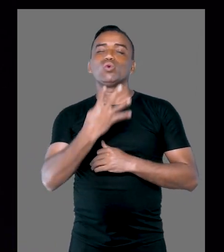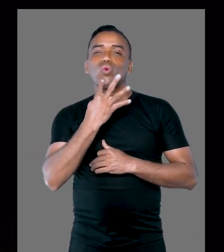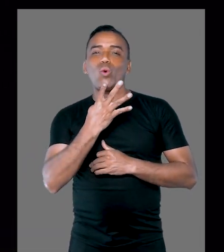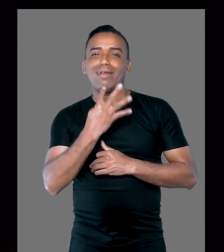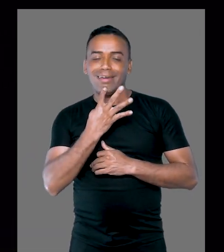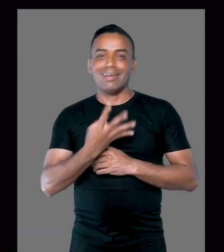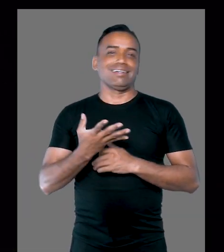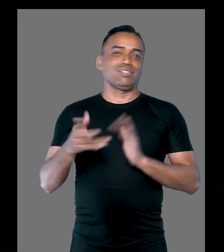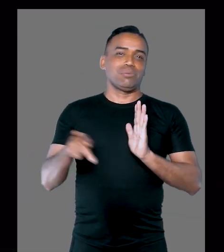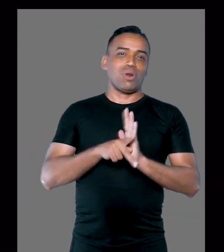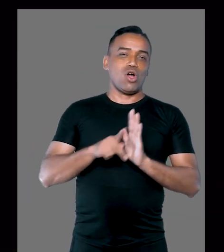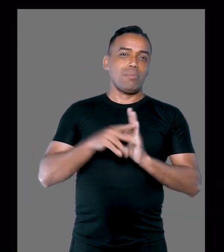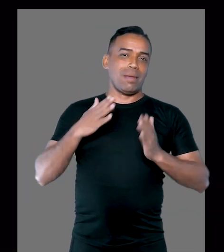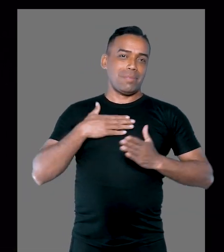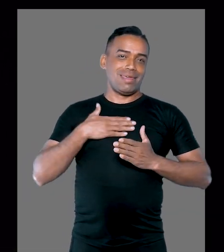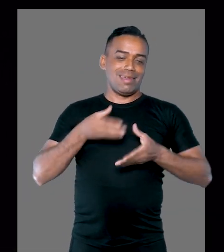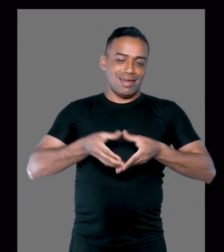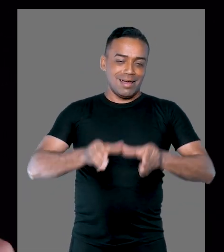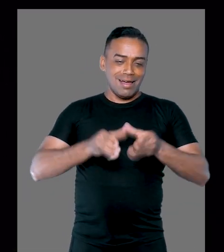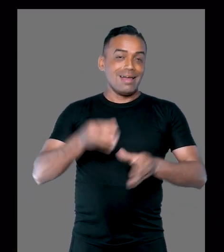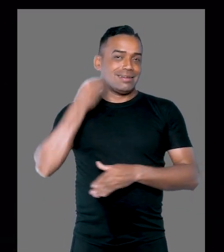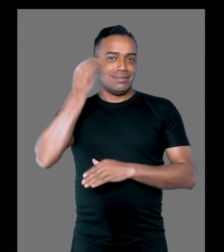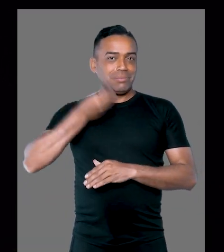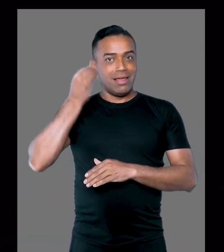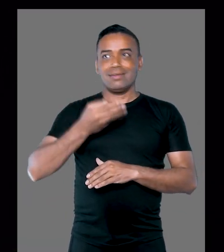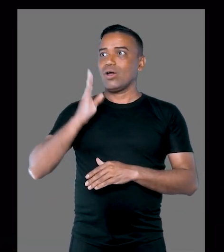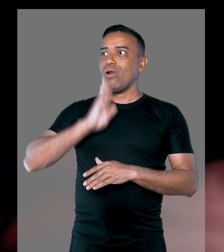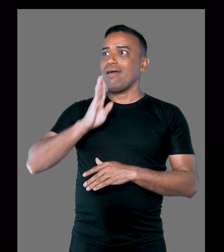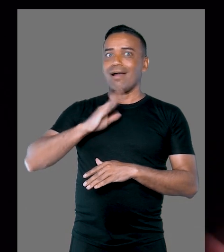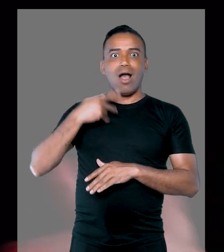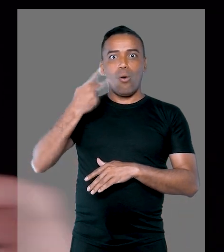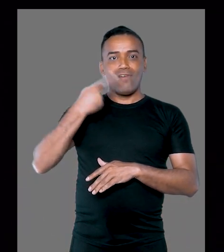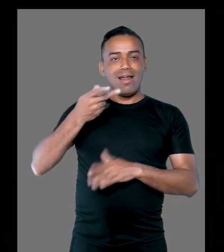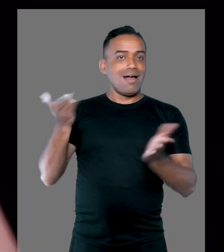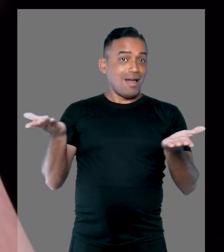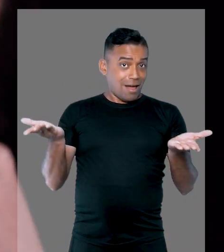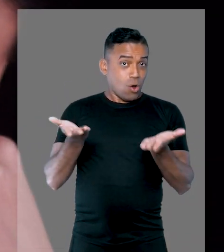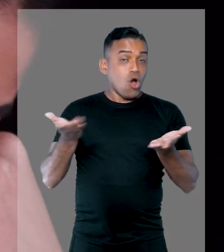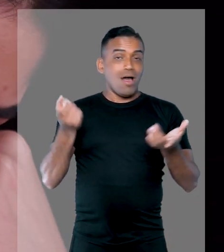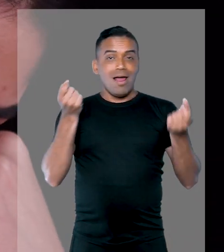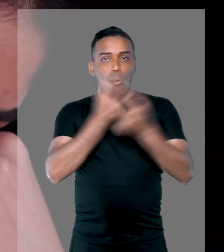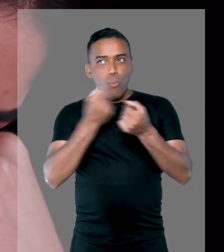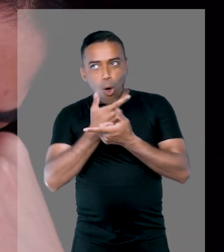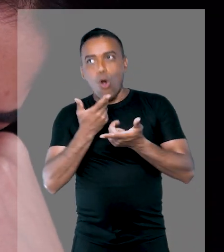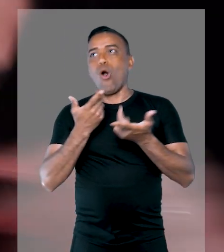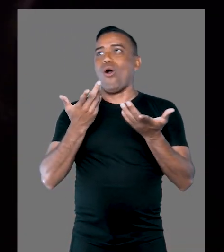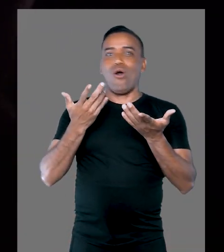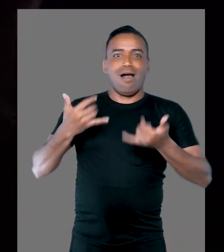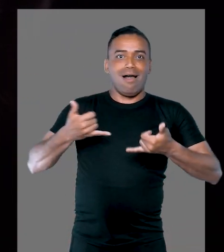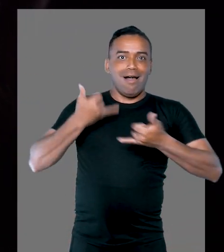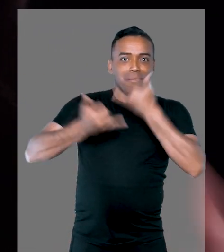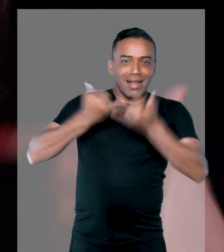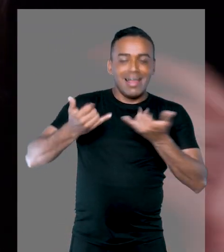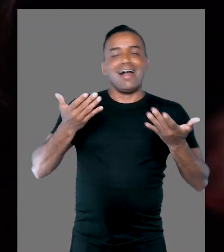dizer a partir da minha vivência, assim. E está sendo muito legal falar isso agora, dessa parte do humor, porque pensei no